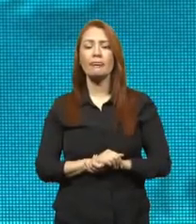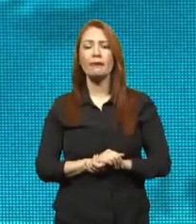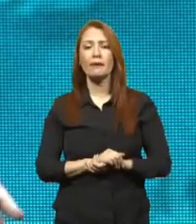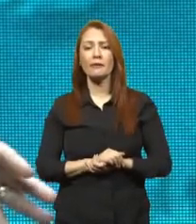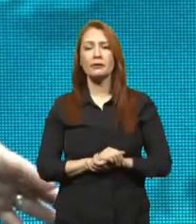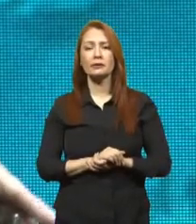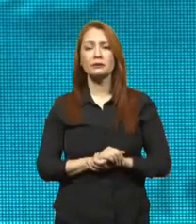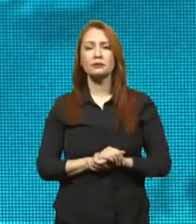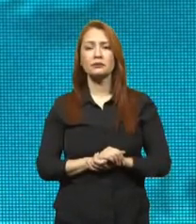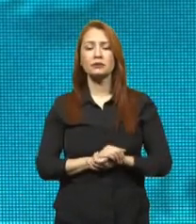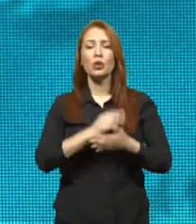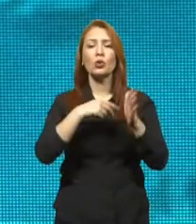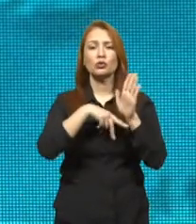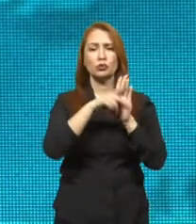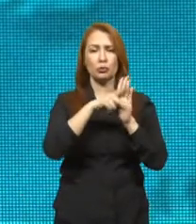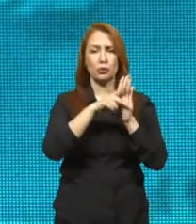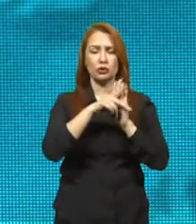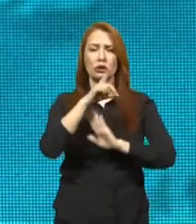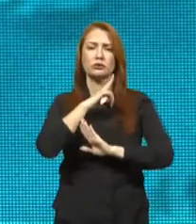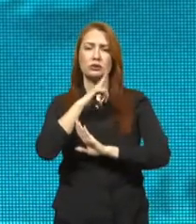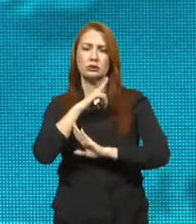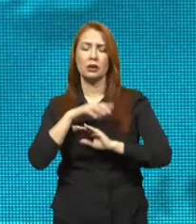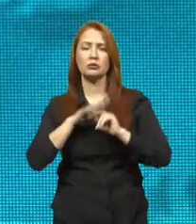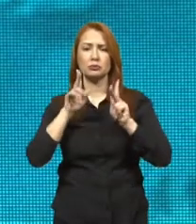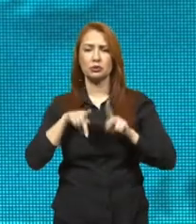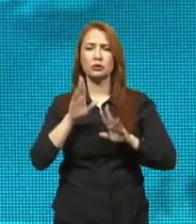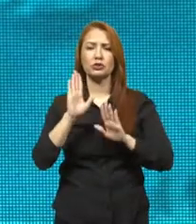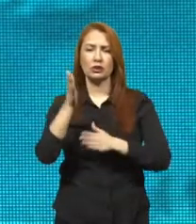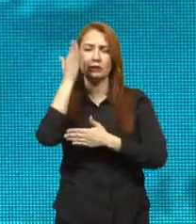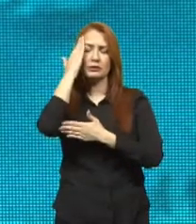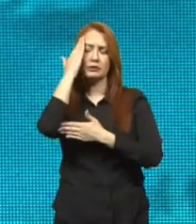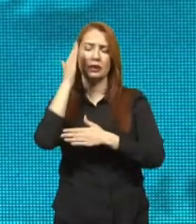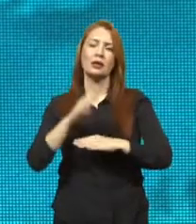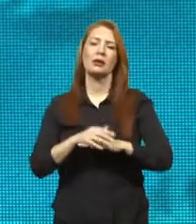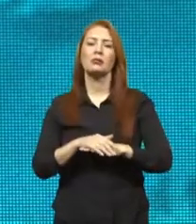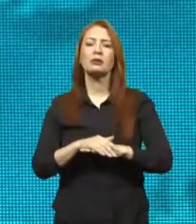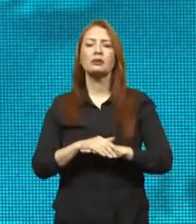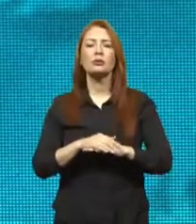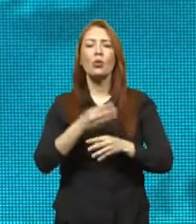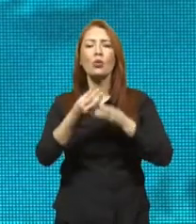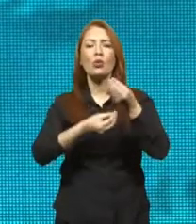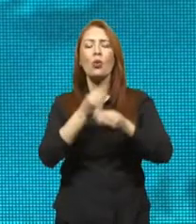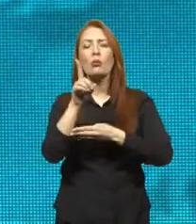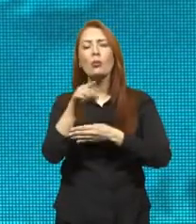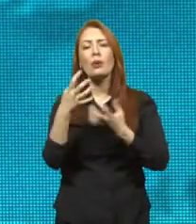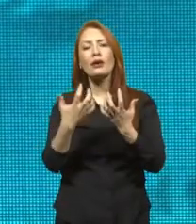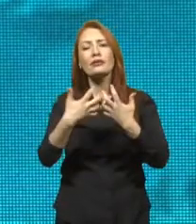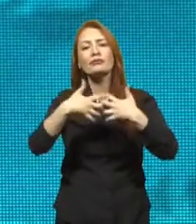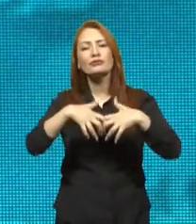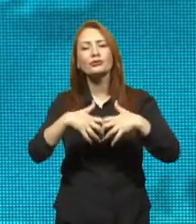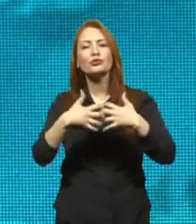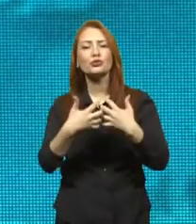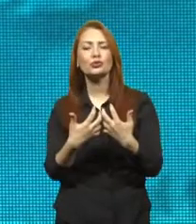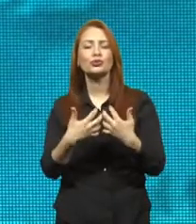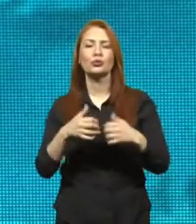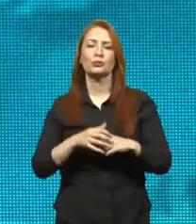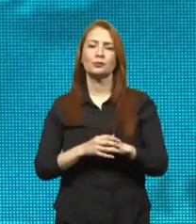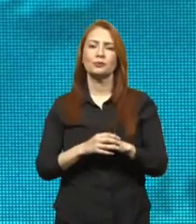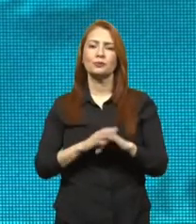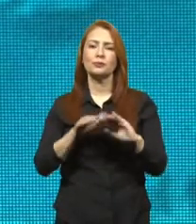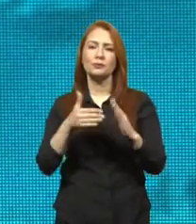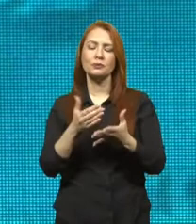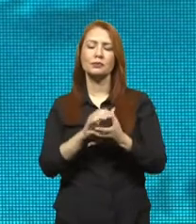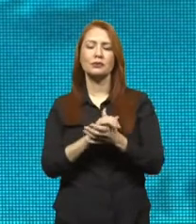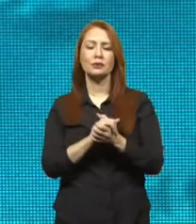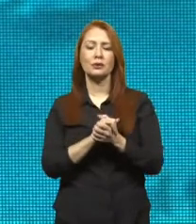que normalmente nos procuram com projetos, eles já sabem mais ou menos como funciona a nossa dinâmica. Então, isso é uma